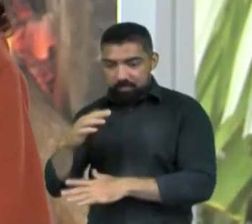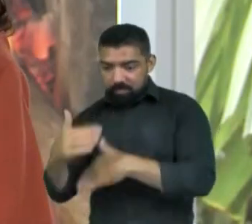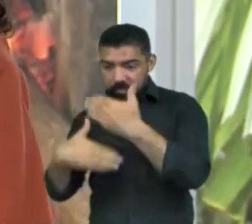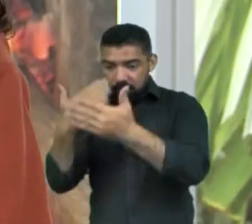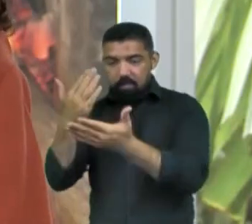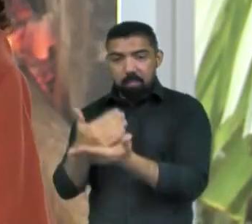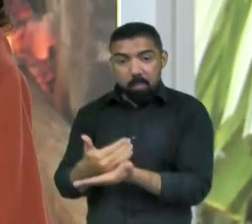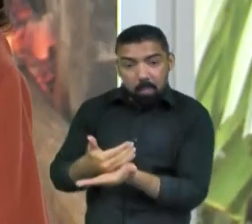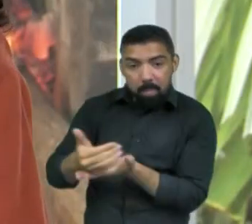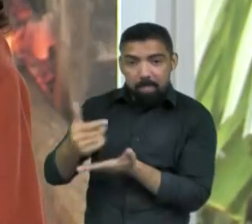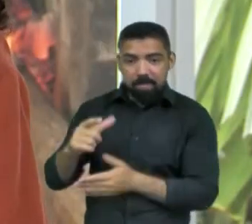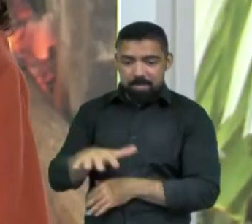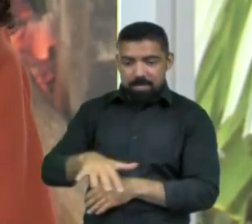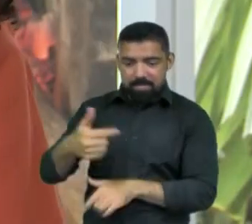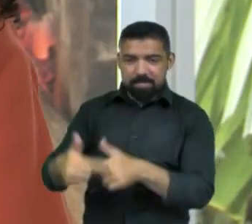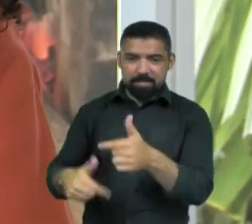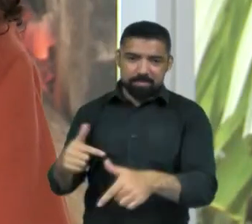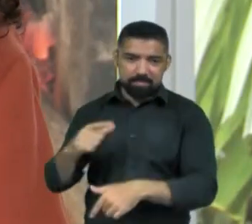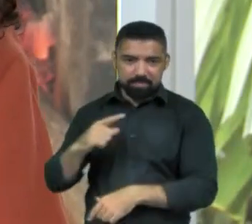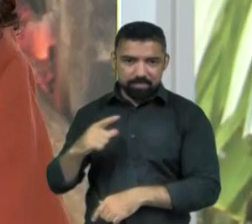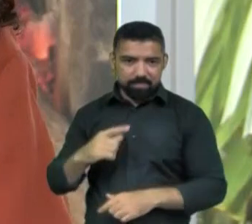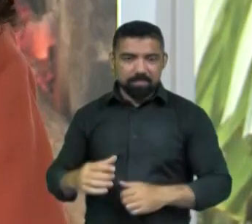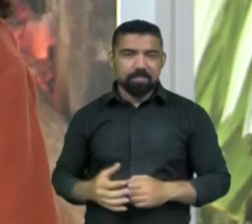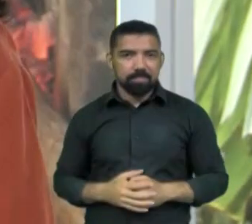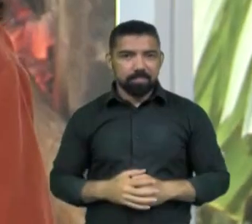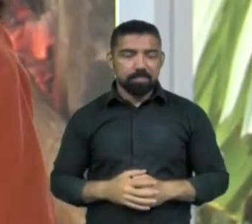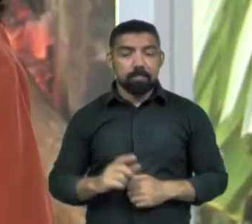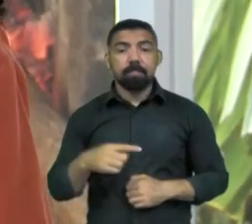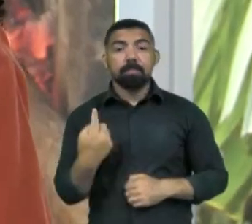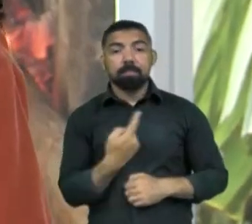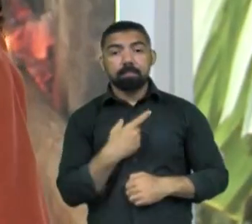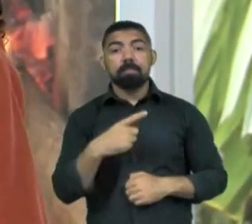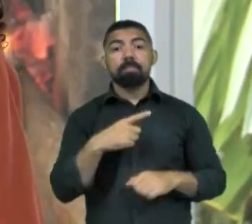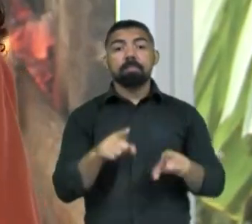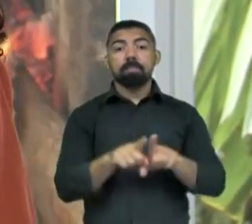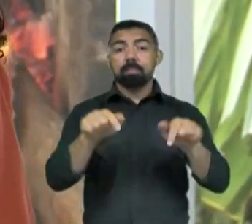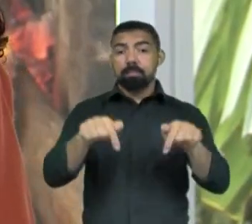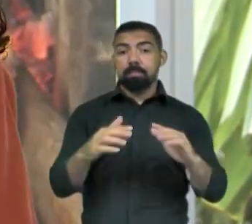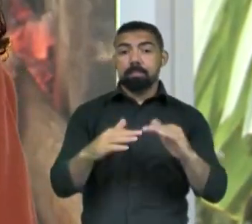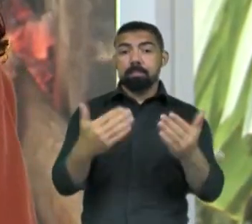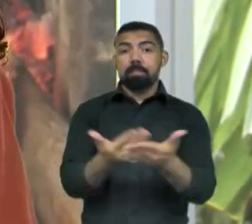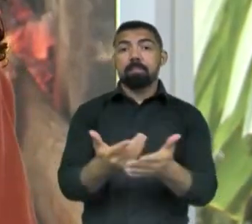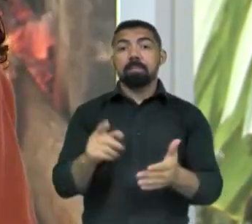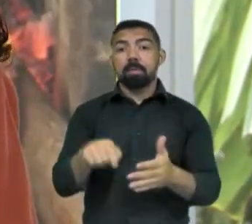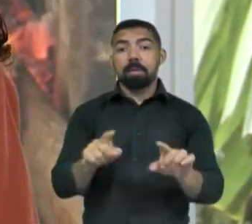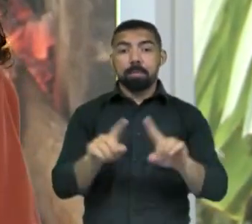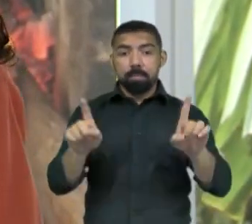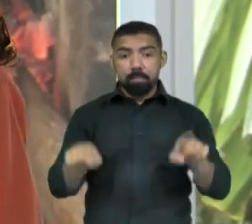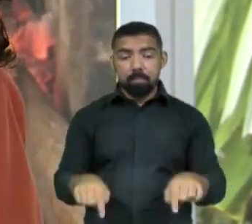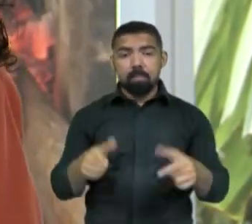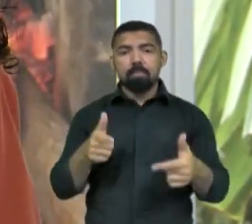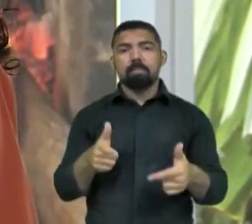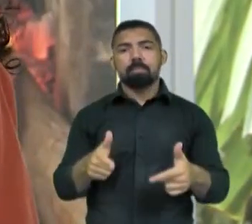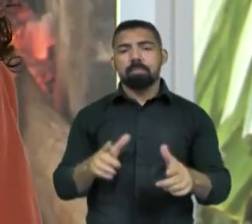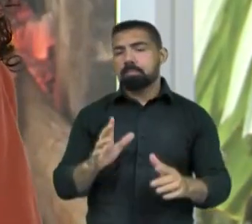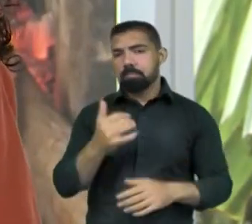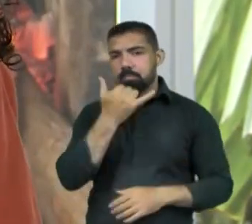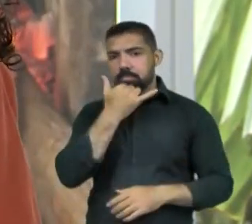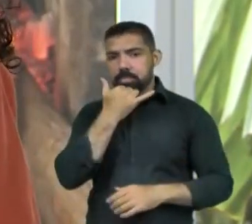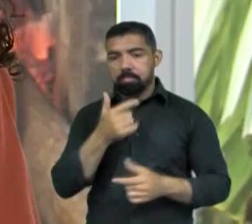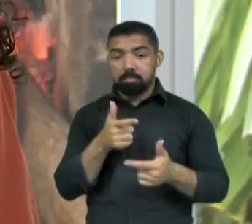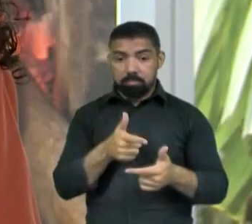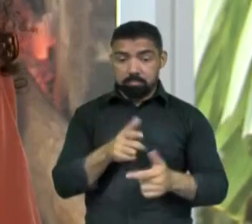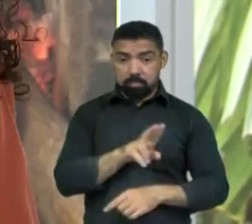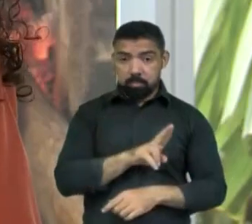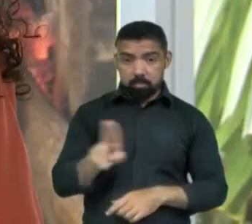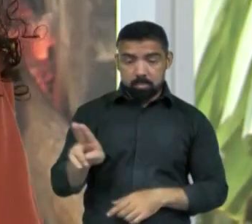para o ambiente de trabalho. E nós temos também aqui na escola um programa que se chama Laboratório de